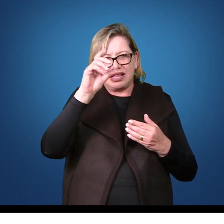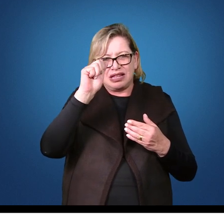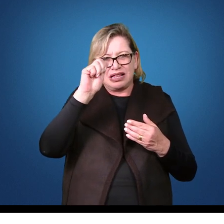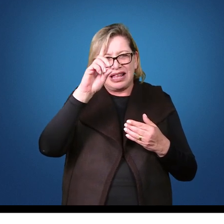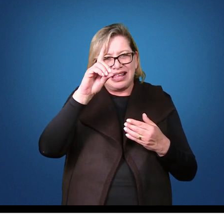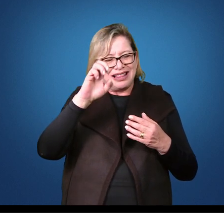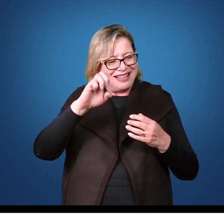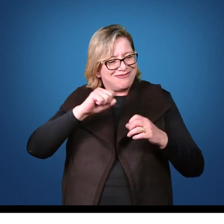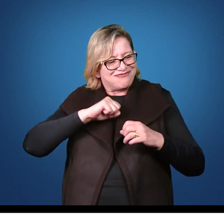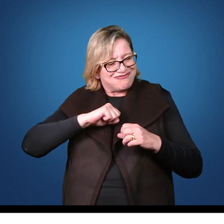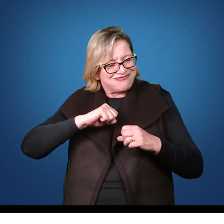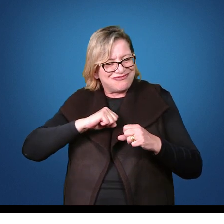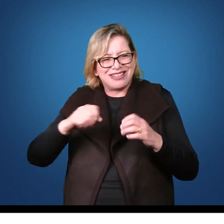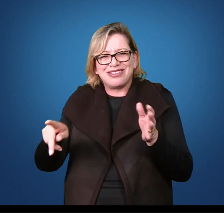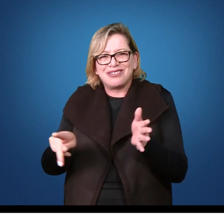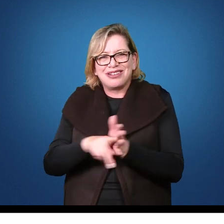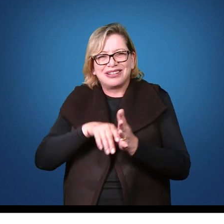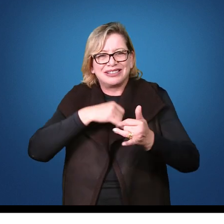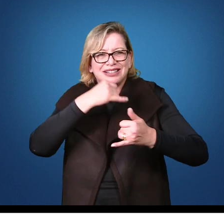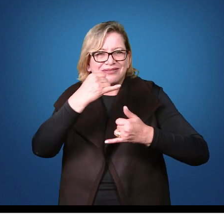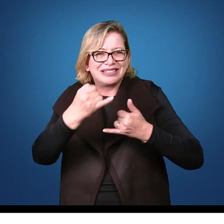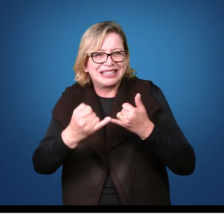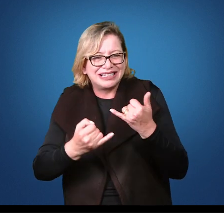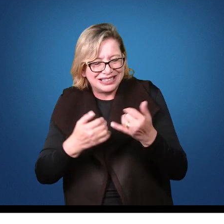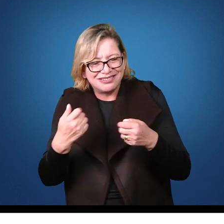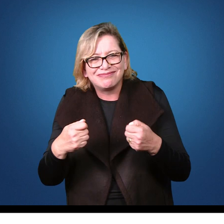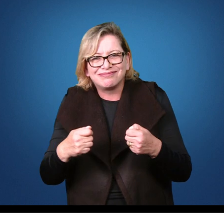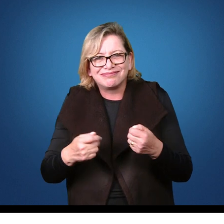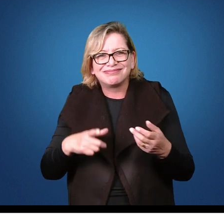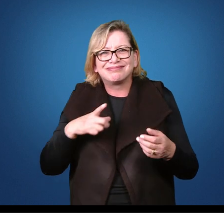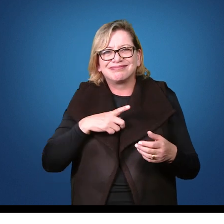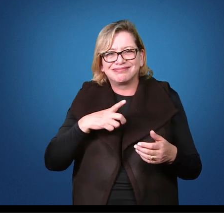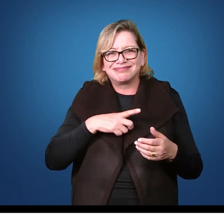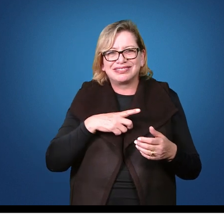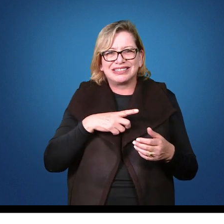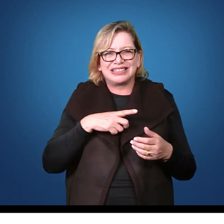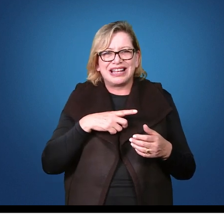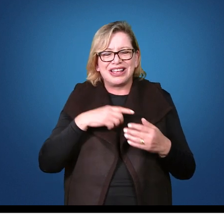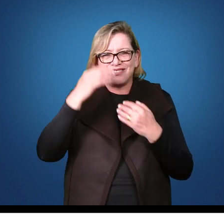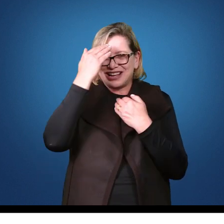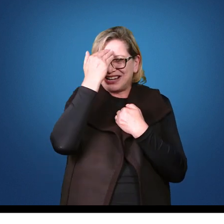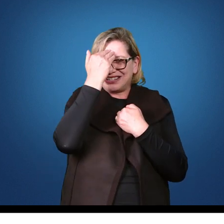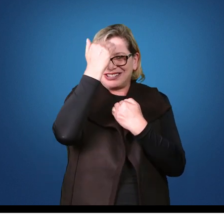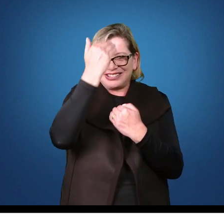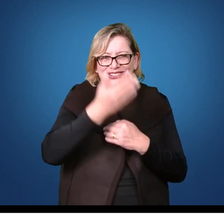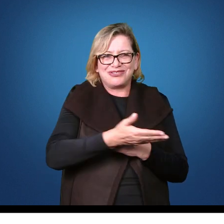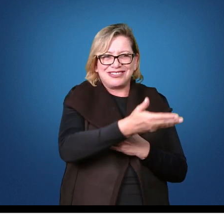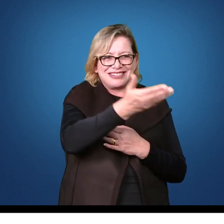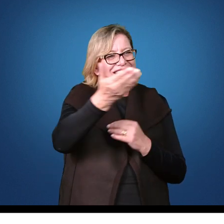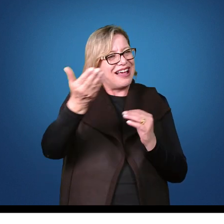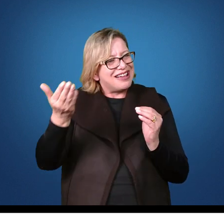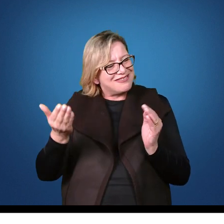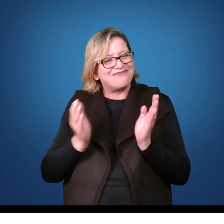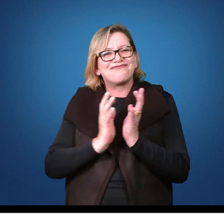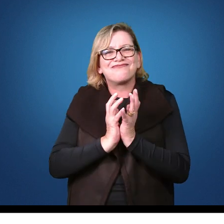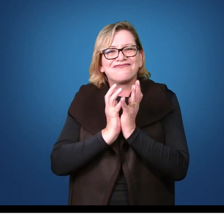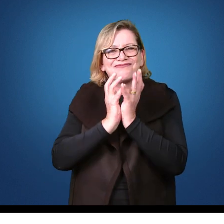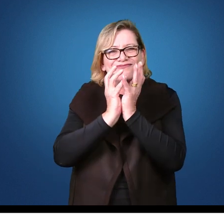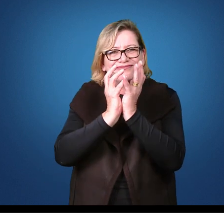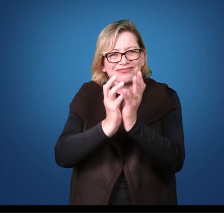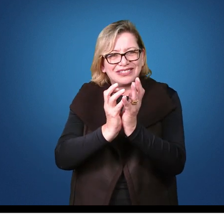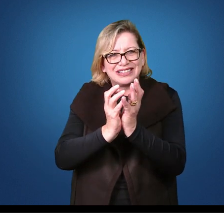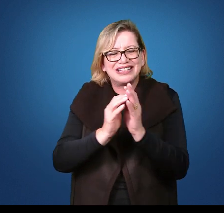do jogo, o jogo não acontece. Então eu agradeço a vocês a participação